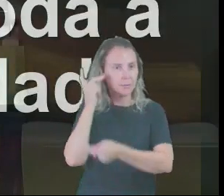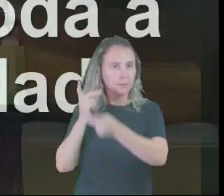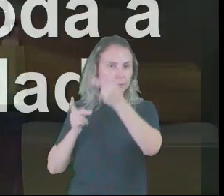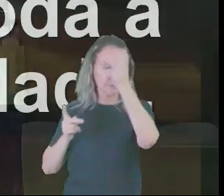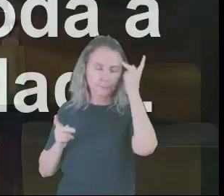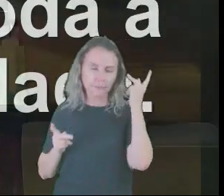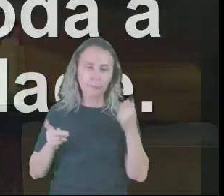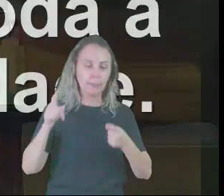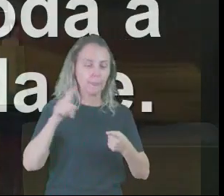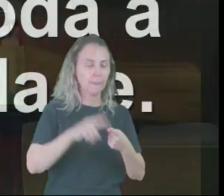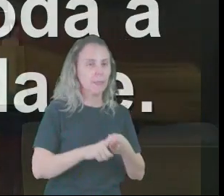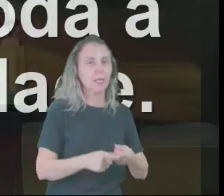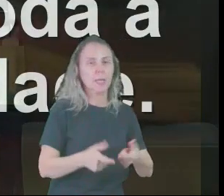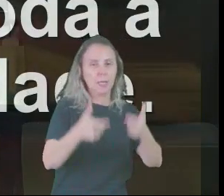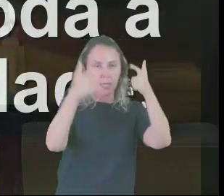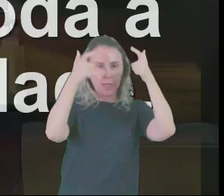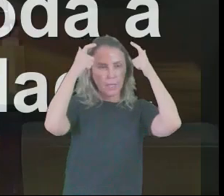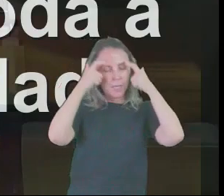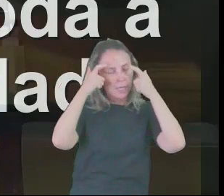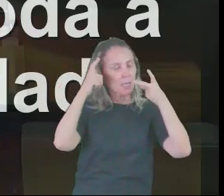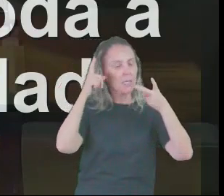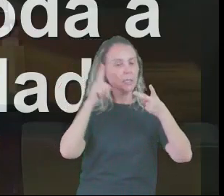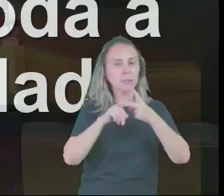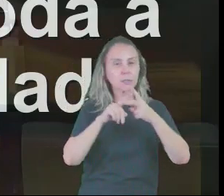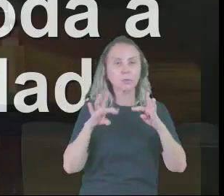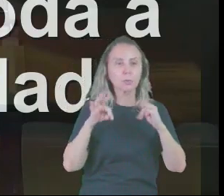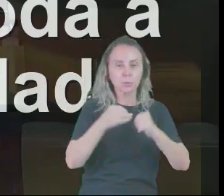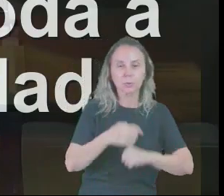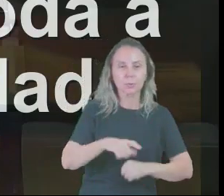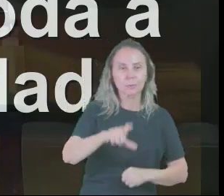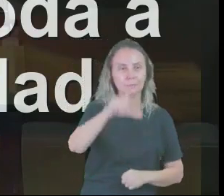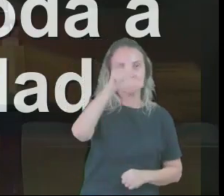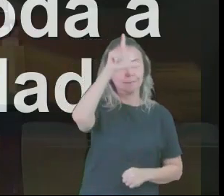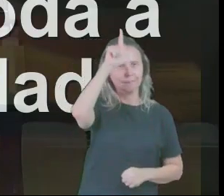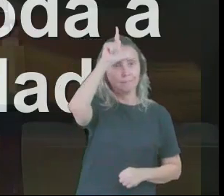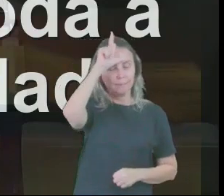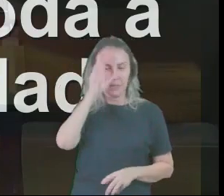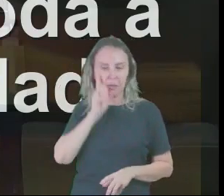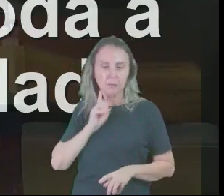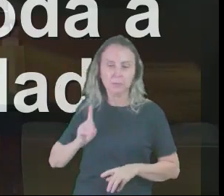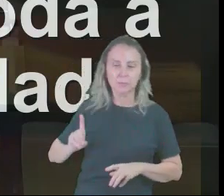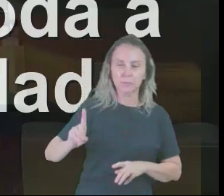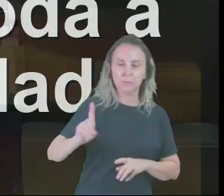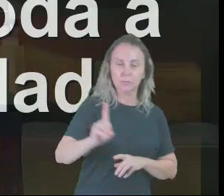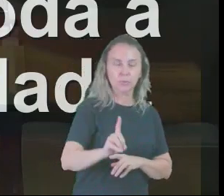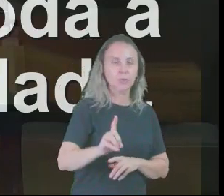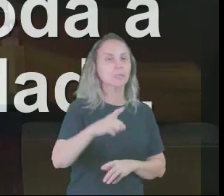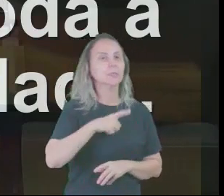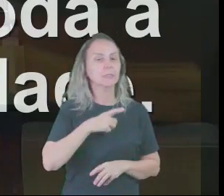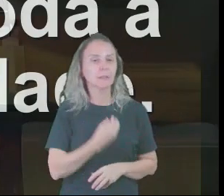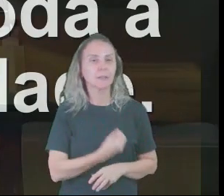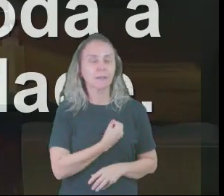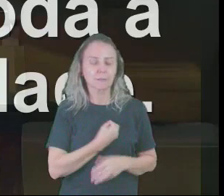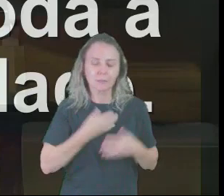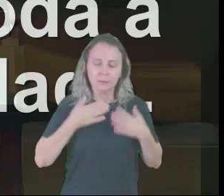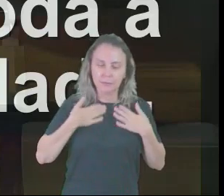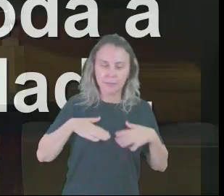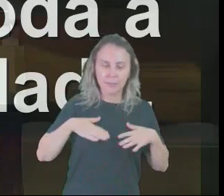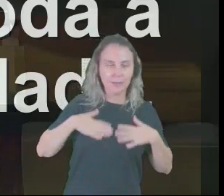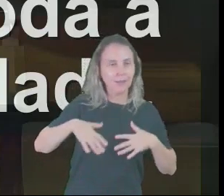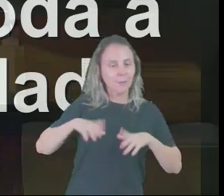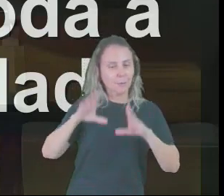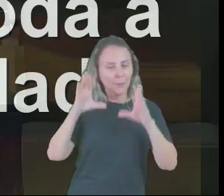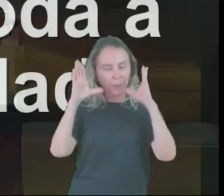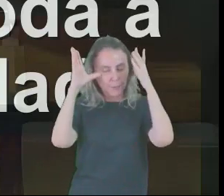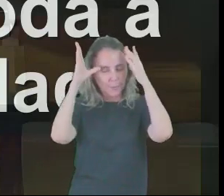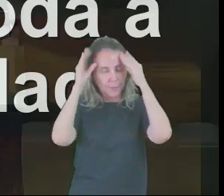pelos Reis e por todos os que estão em eminência para que tenhamos uma vida quieta e sossegada em